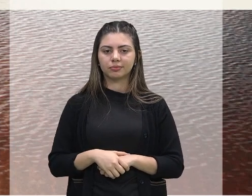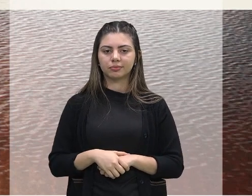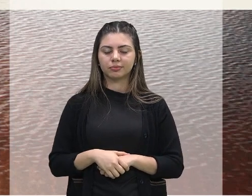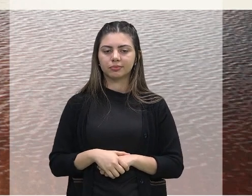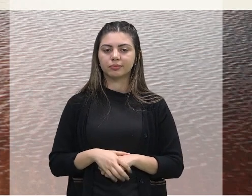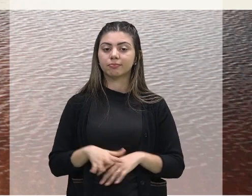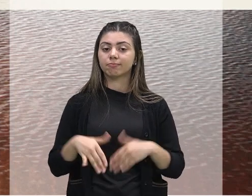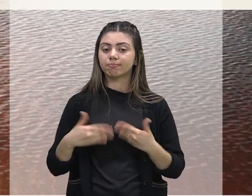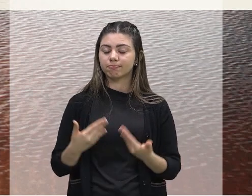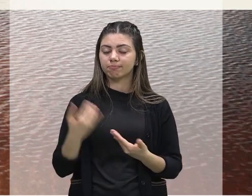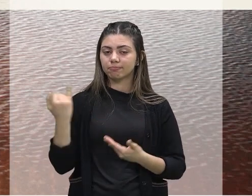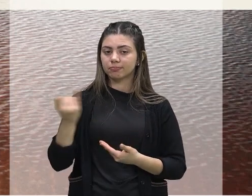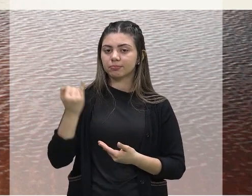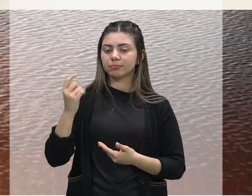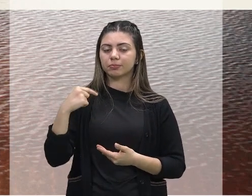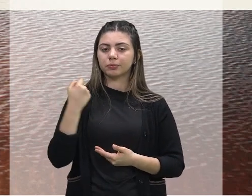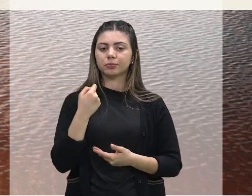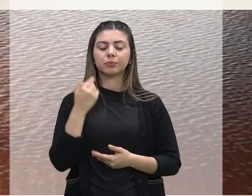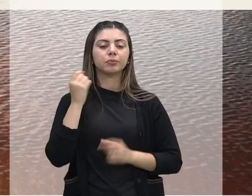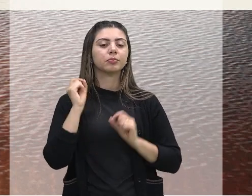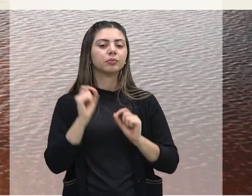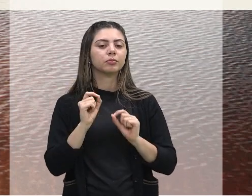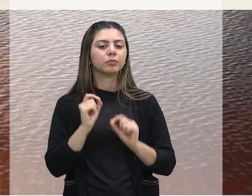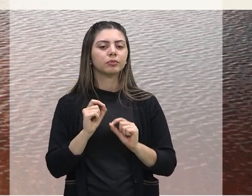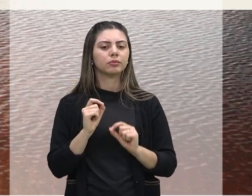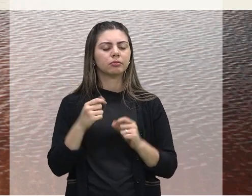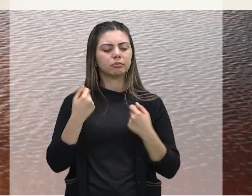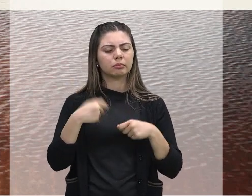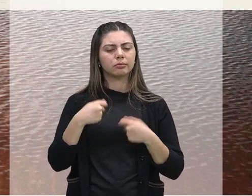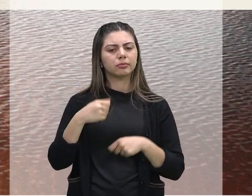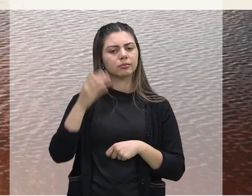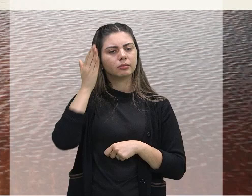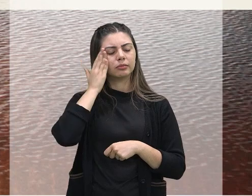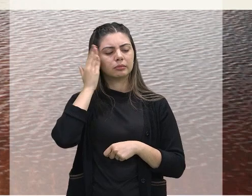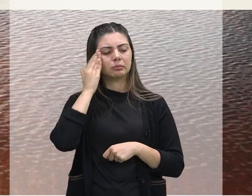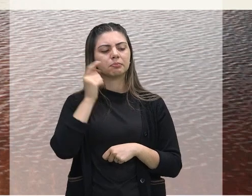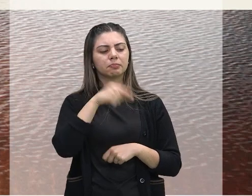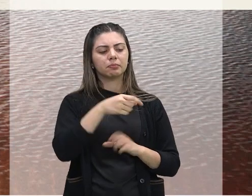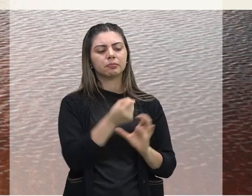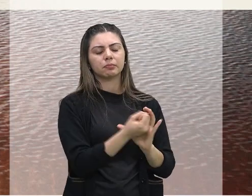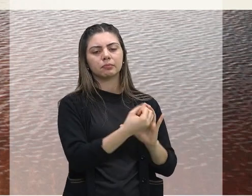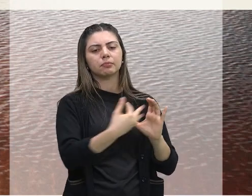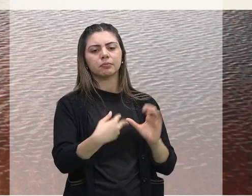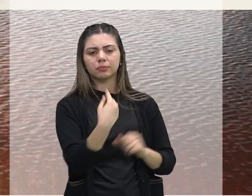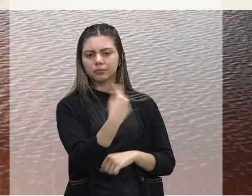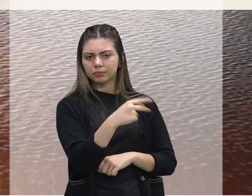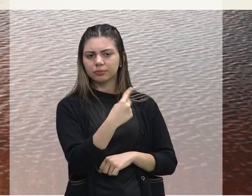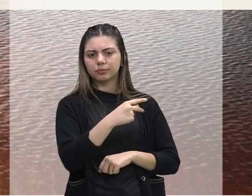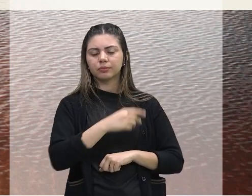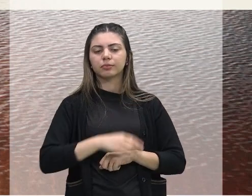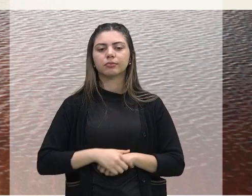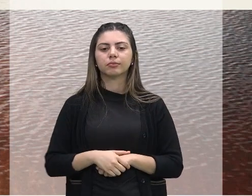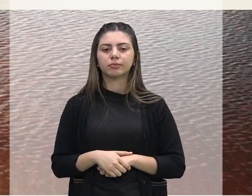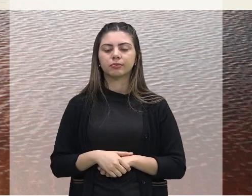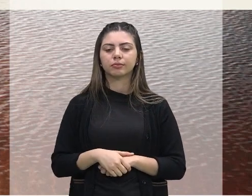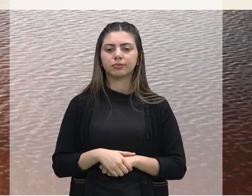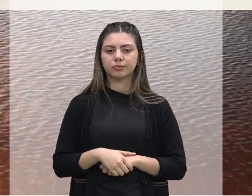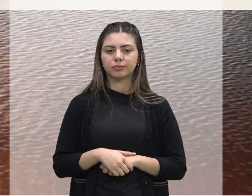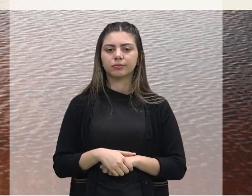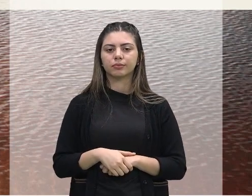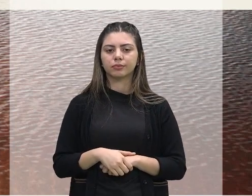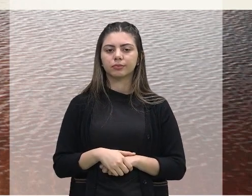é muito importante para nós aqui a gente ter presente essa identidade, né? Essa